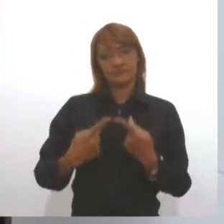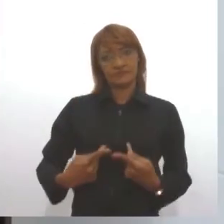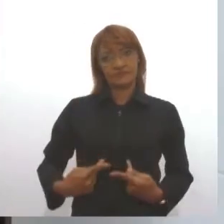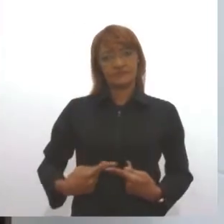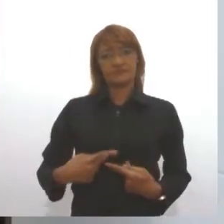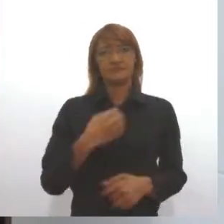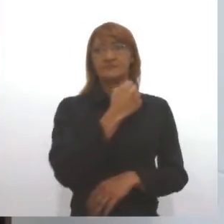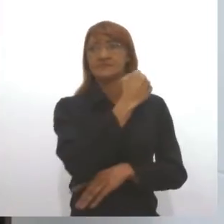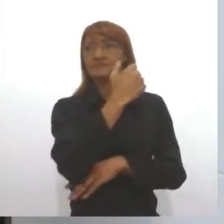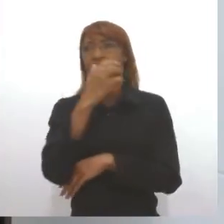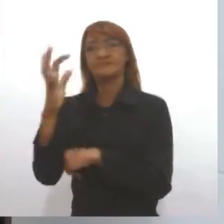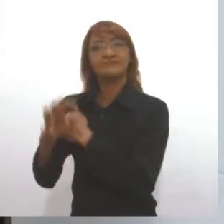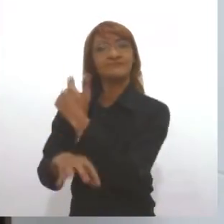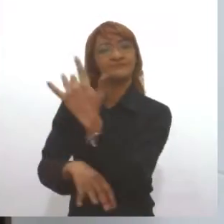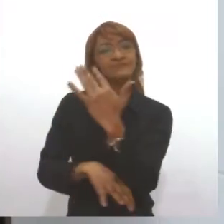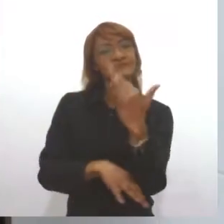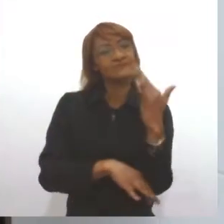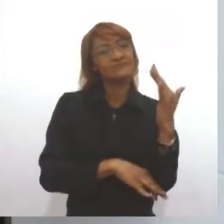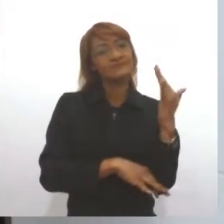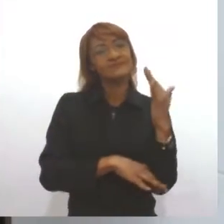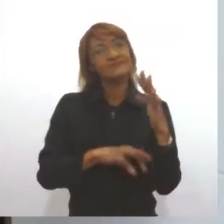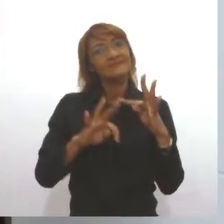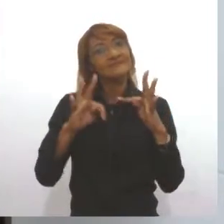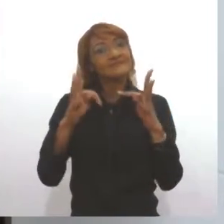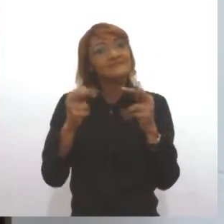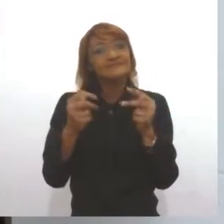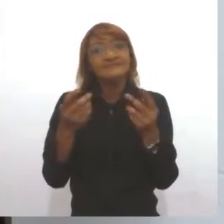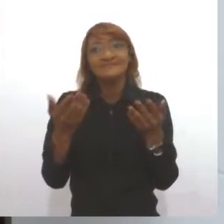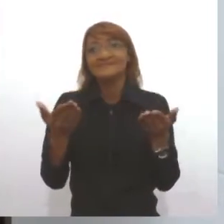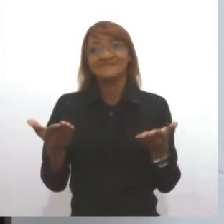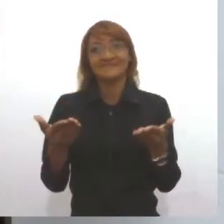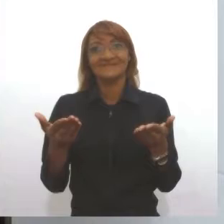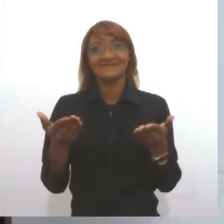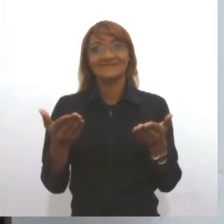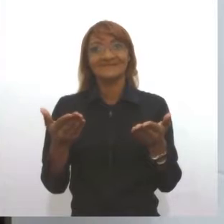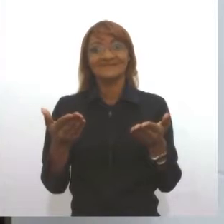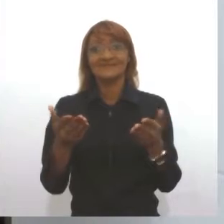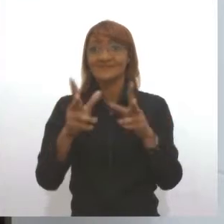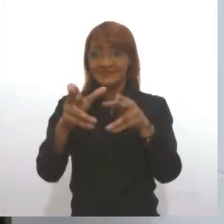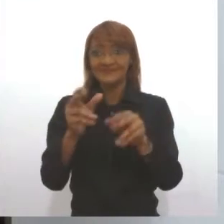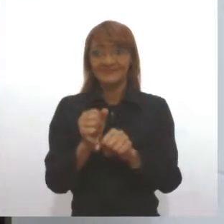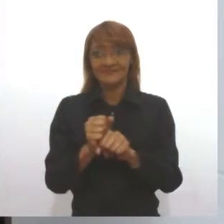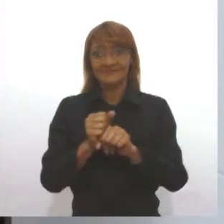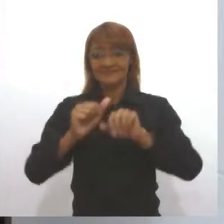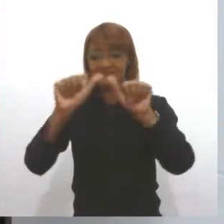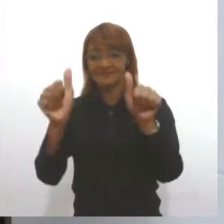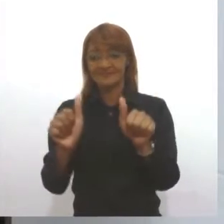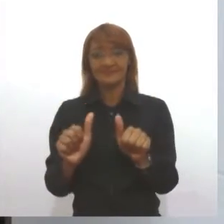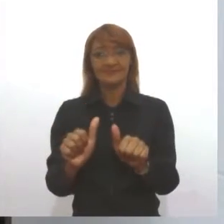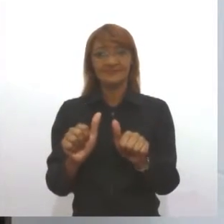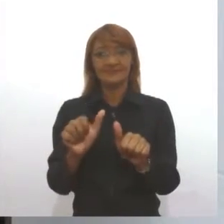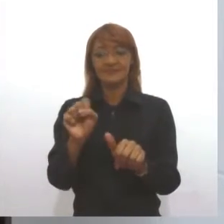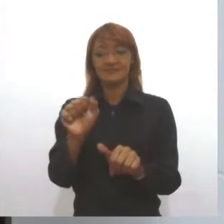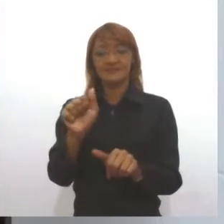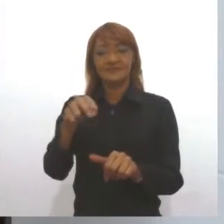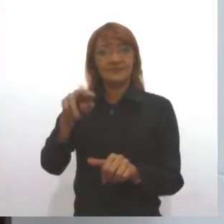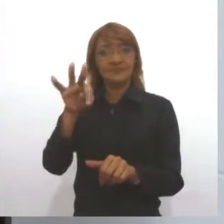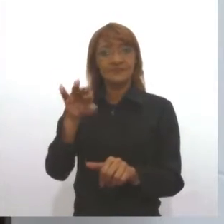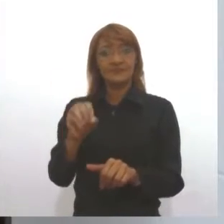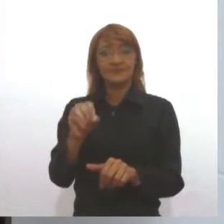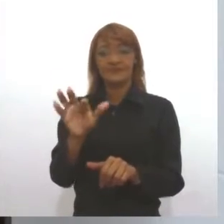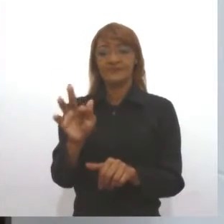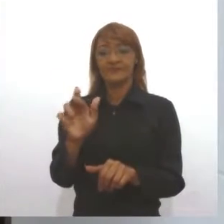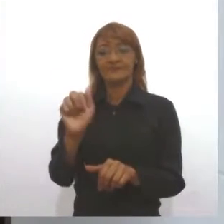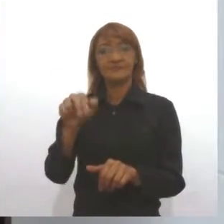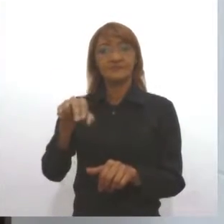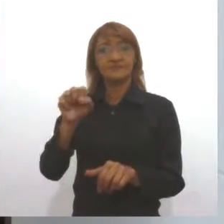natureza, em todas as criaturas. Podemos entender aqui o São Francisco de Assis, né? Que ele contemplava a beleza de Deus